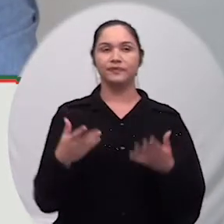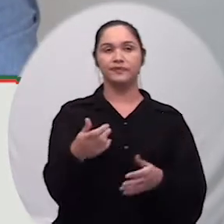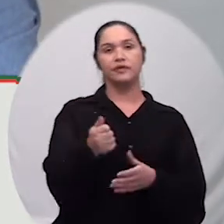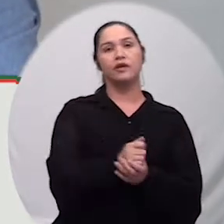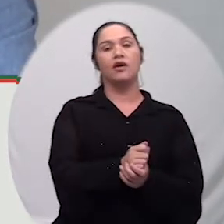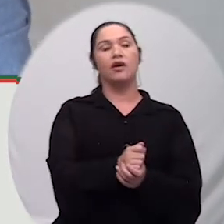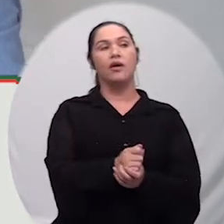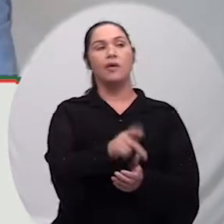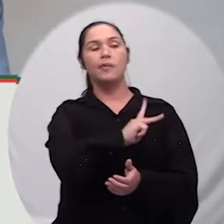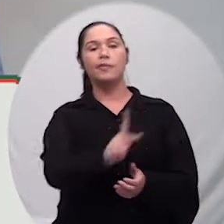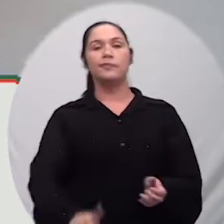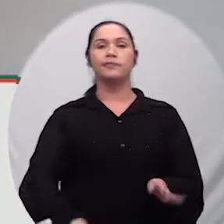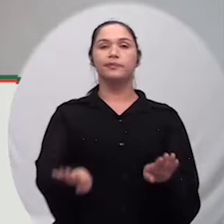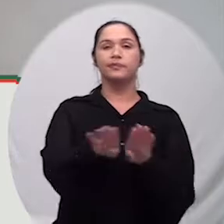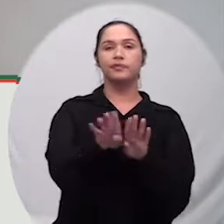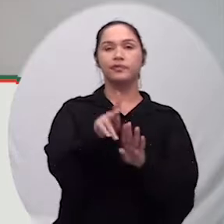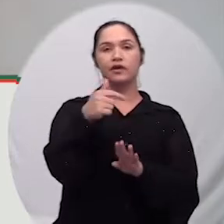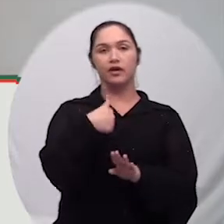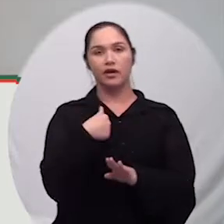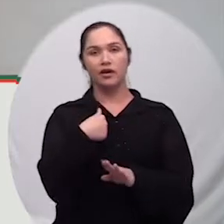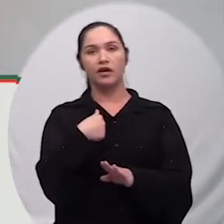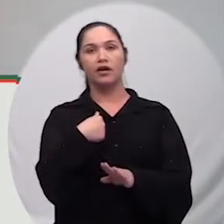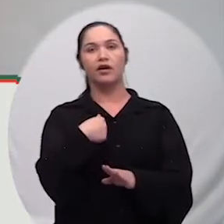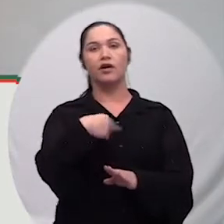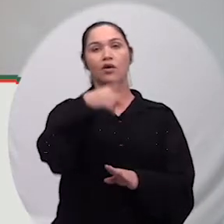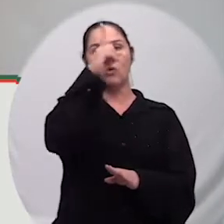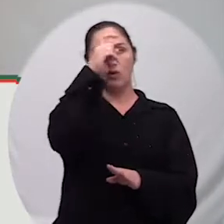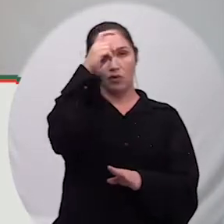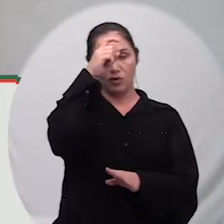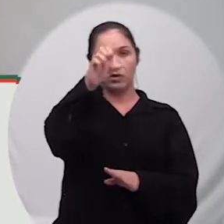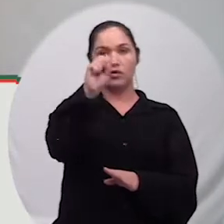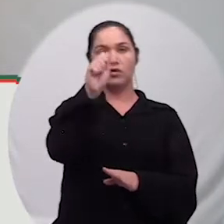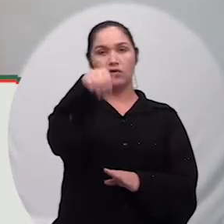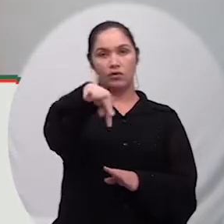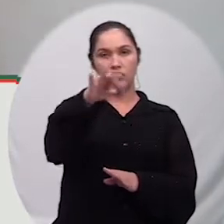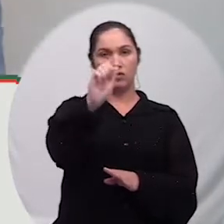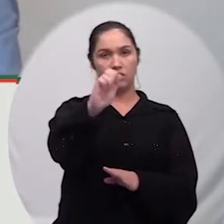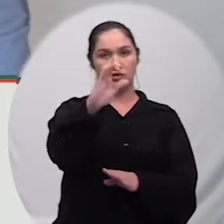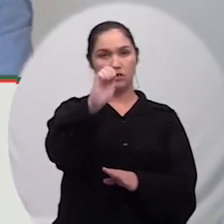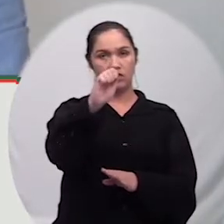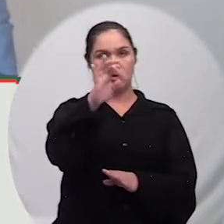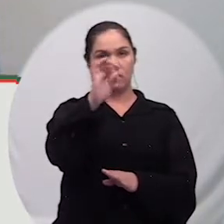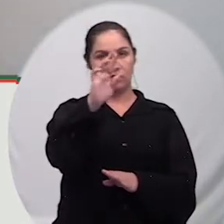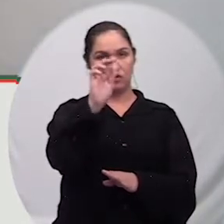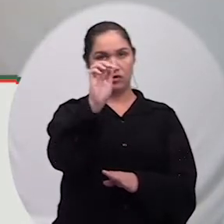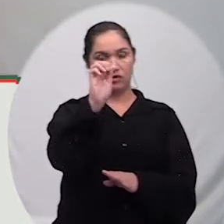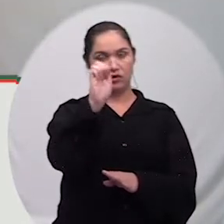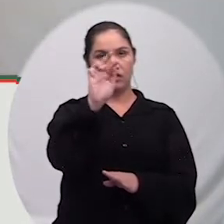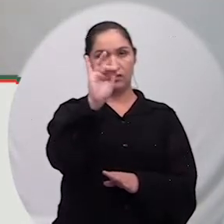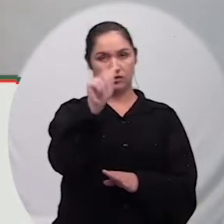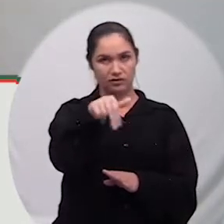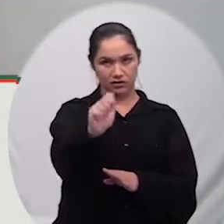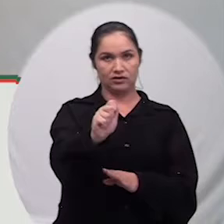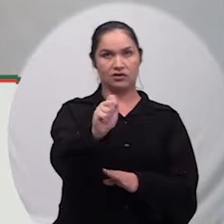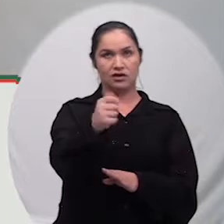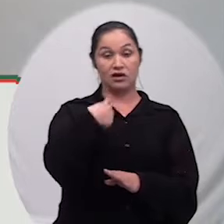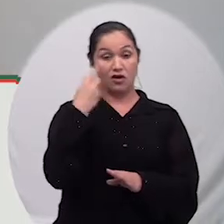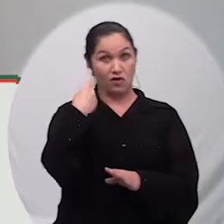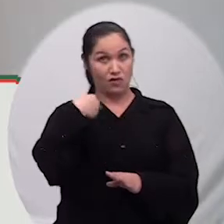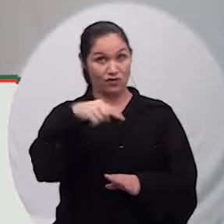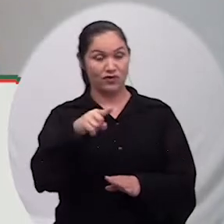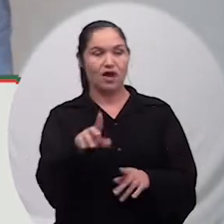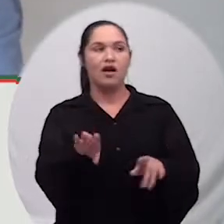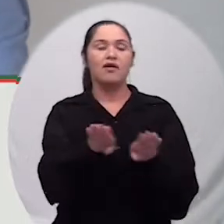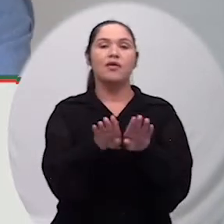quero dizer que eu estive, né, além da visita no Hospital Santa Catarina na inauguração, que eu faço questão de cumprimentar o Acélio Casagrande